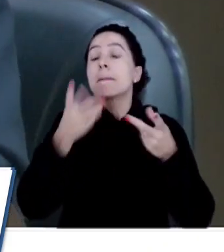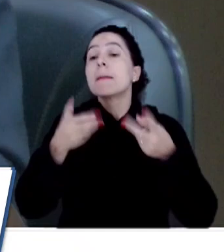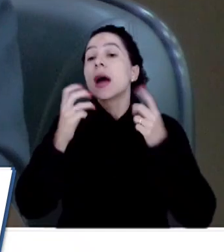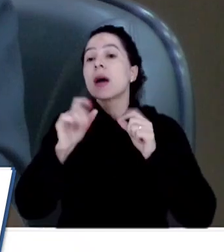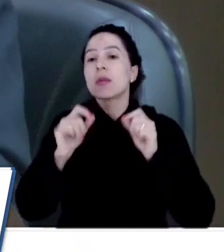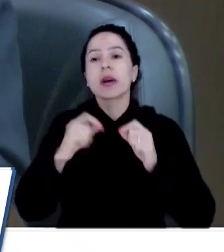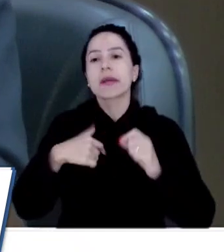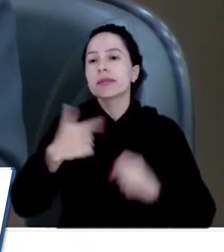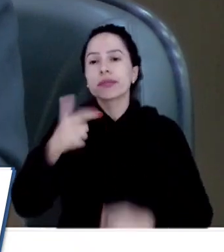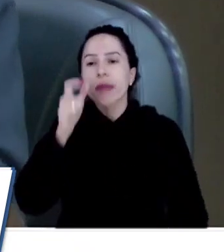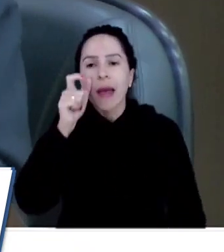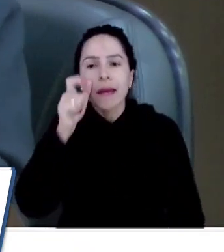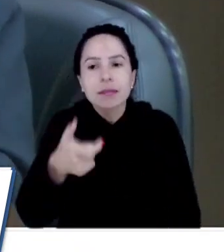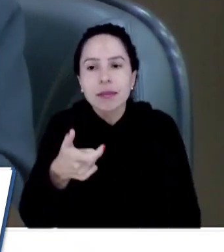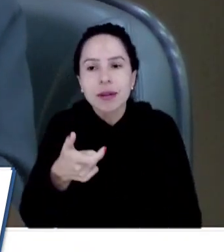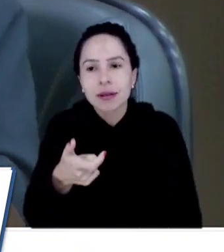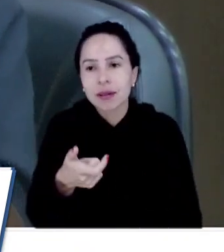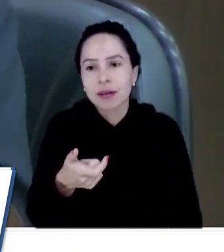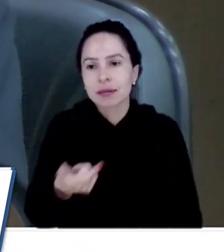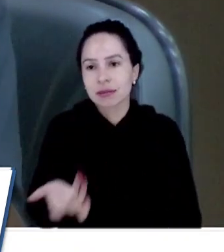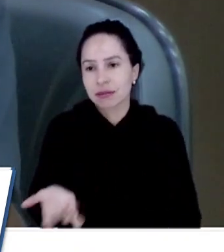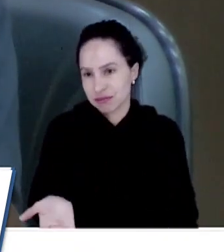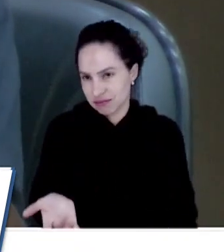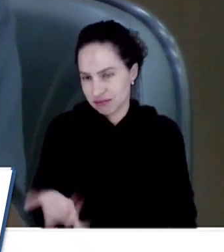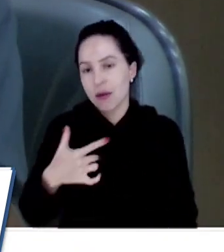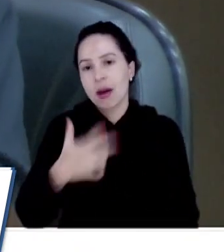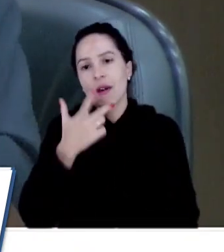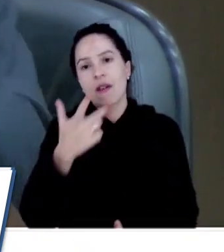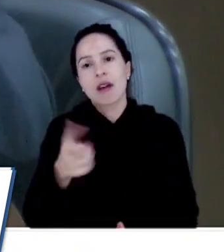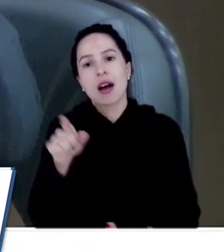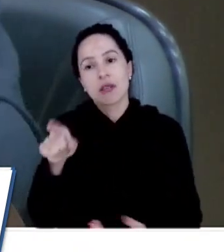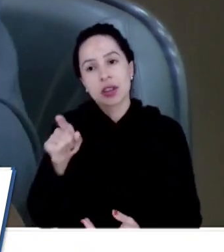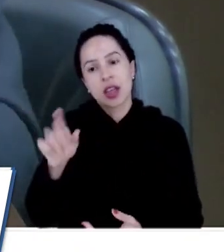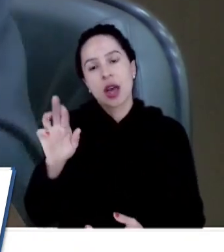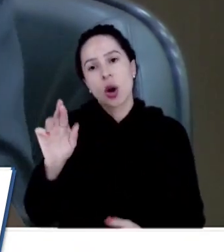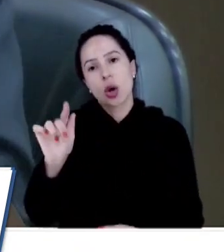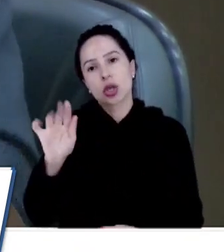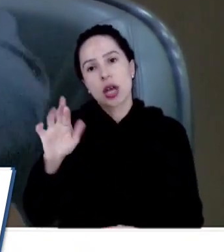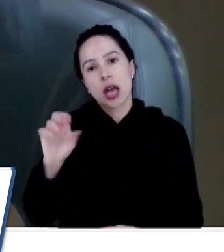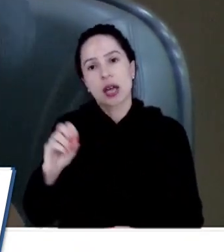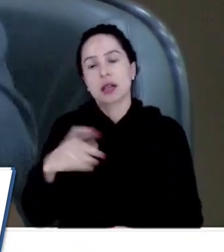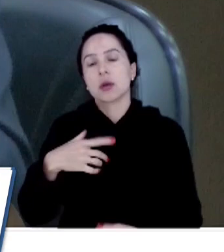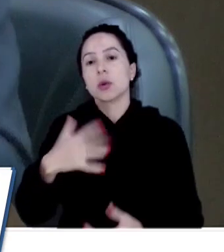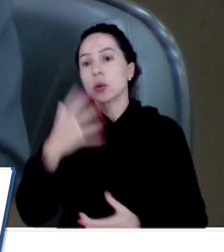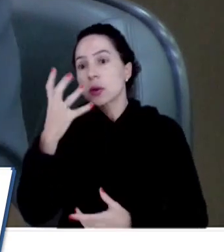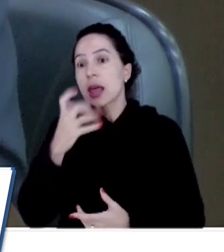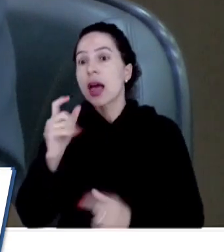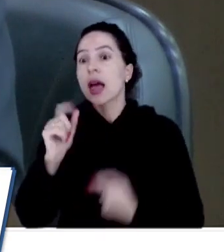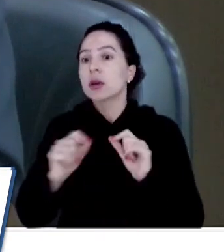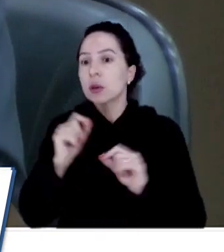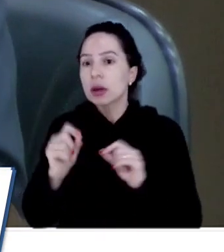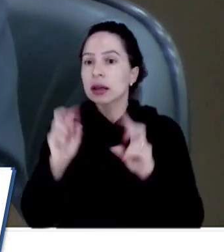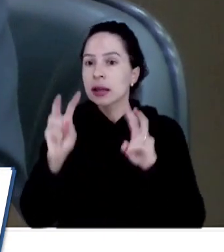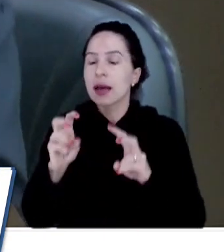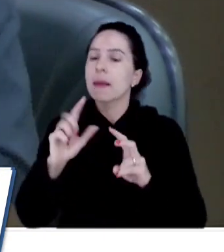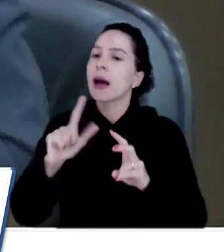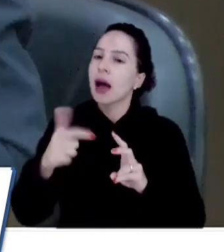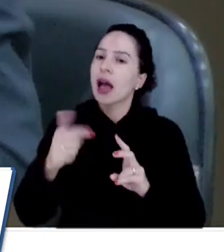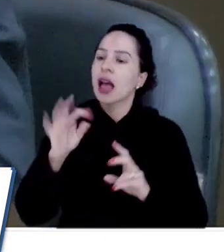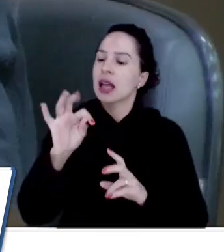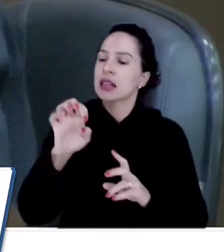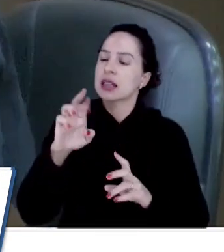esse interesse. Então eu queria dizer para você, Rogério, que o cerne da questão é justamente esse termo de ajustamento de